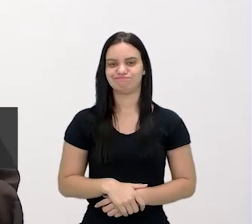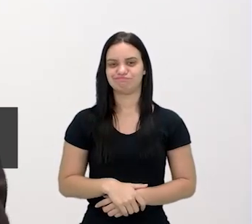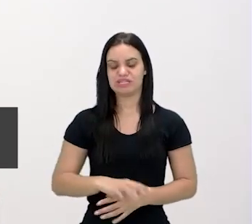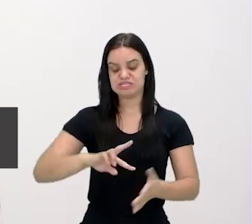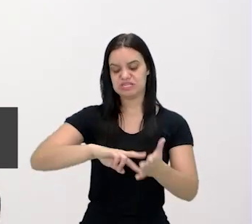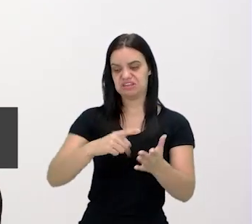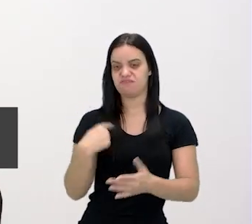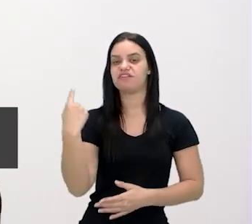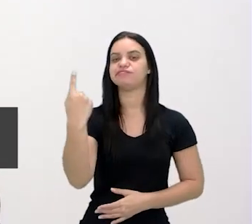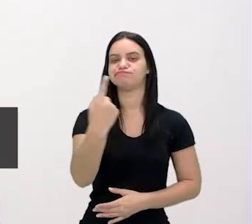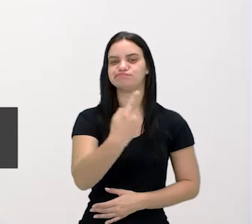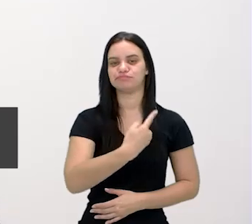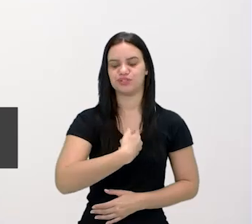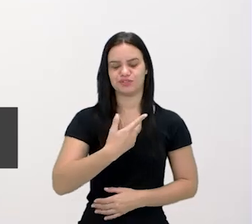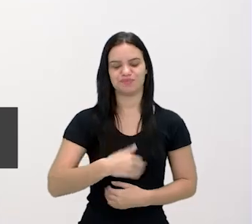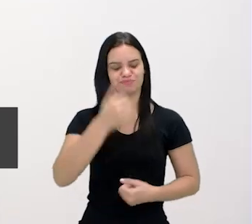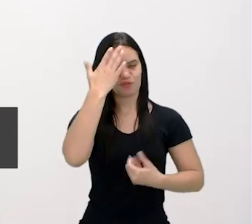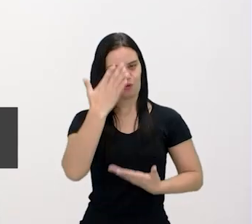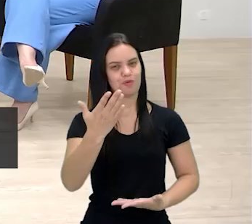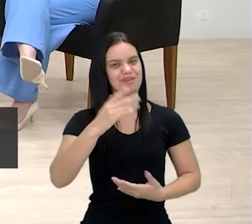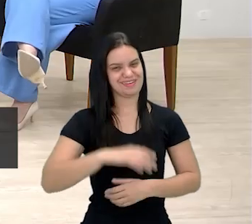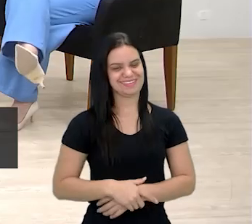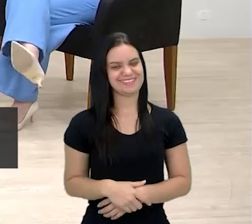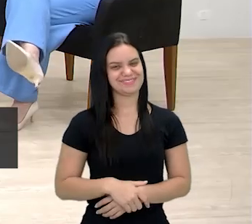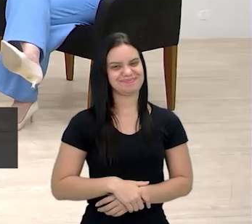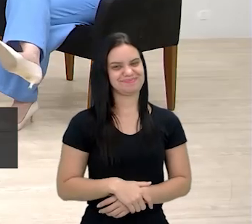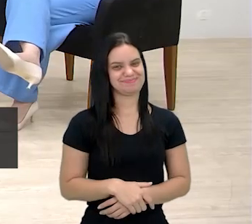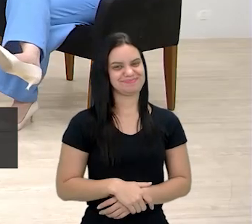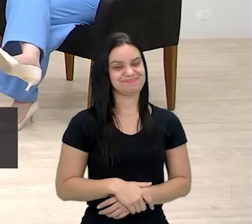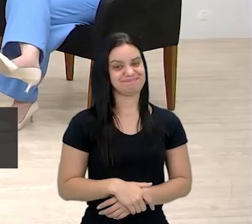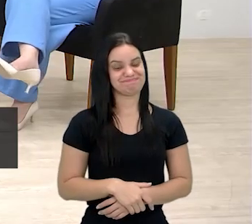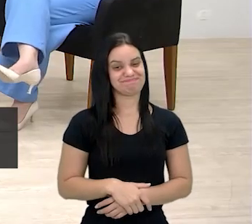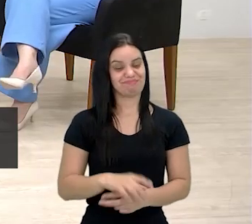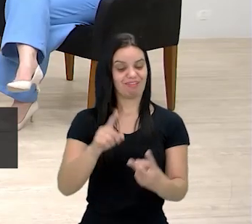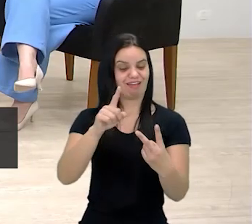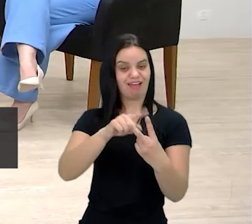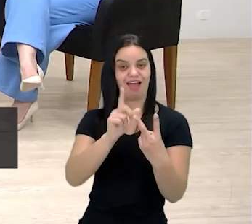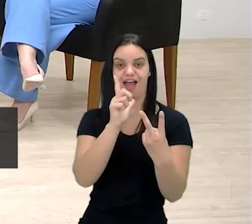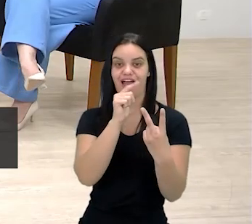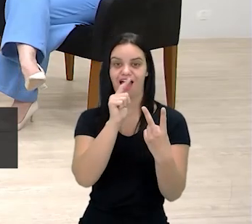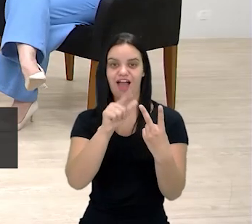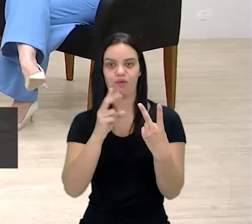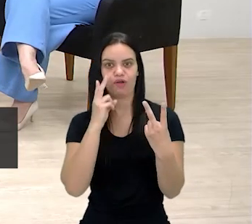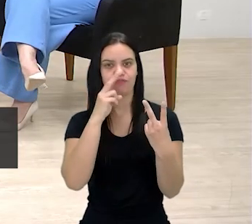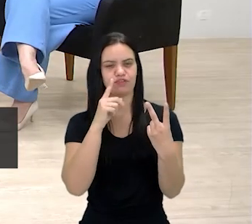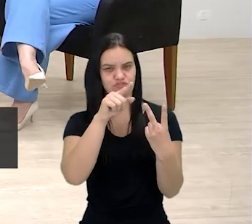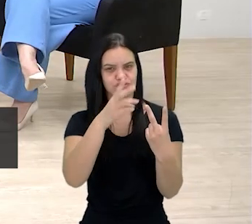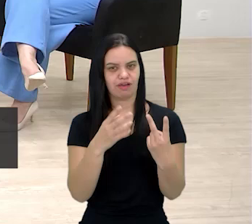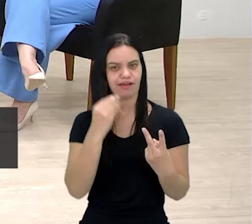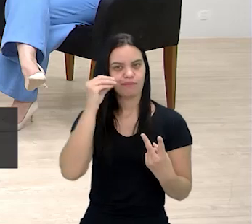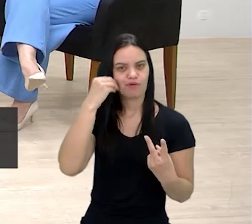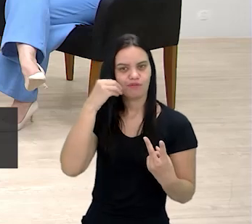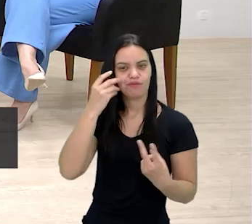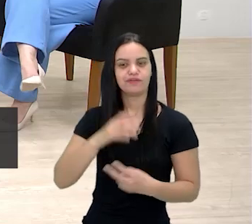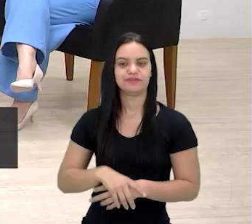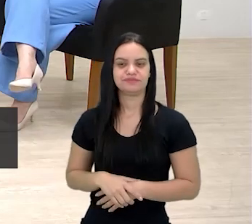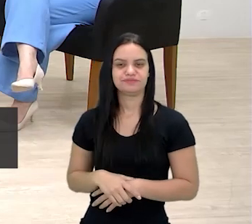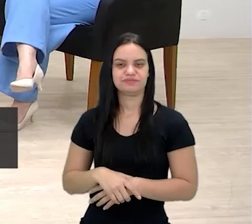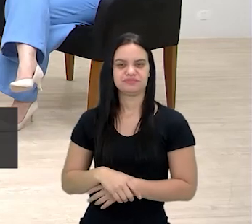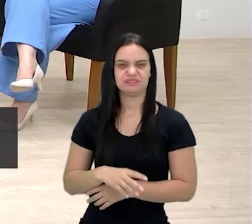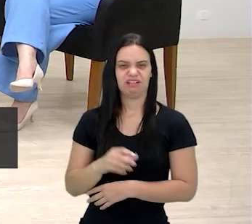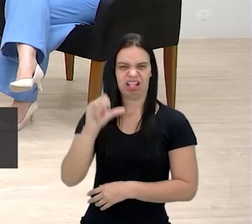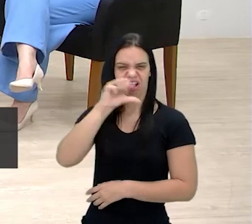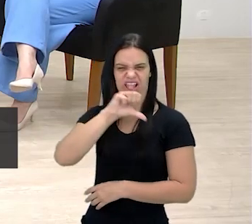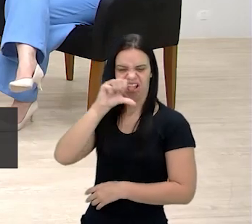nós. Simone, muito obrigado pela atenção, hein? Olha só, a água e o vinho. Já experimentou água com vinho, Carlos? Eu já, realmente não é bom. Aguado, né?